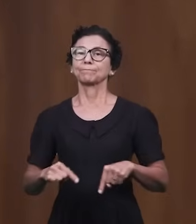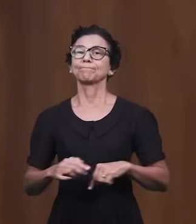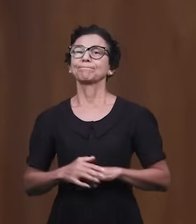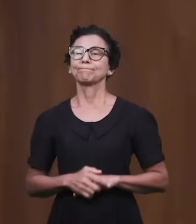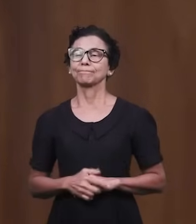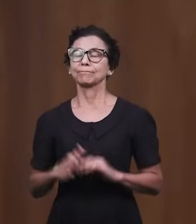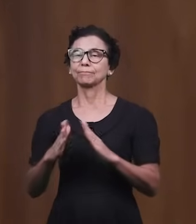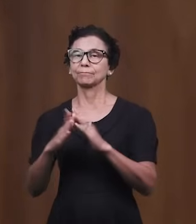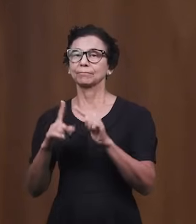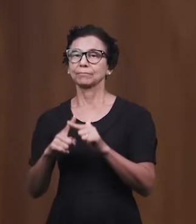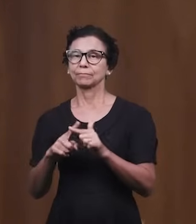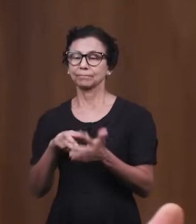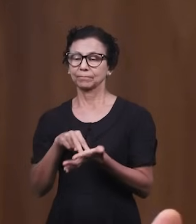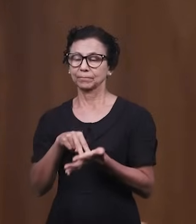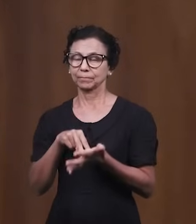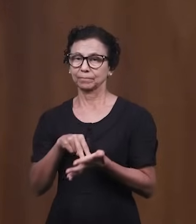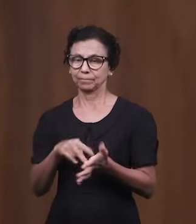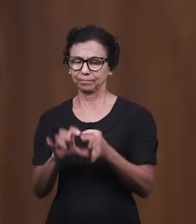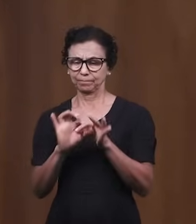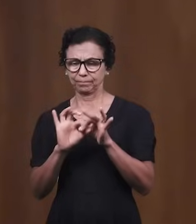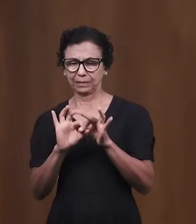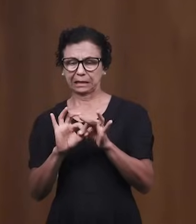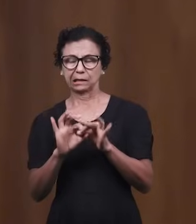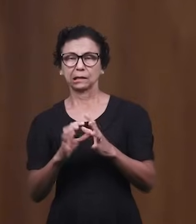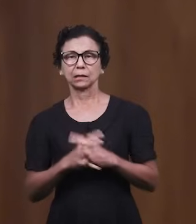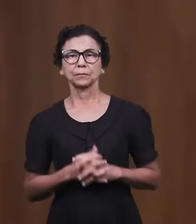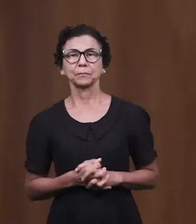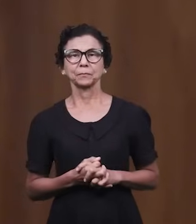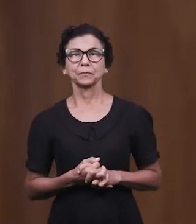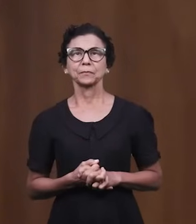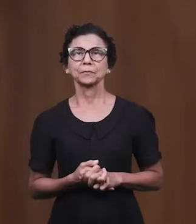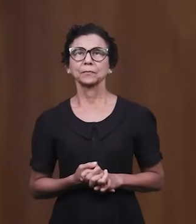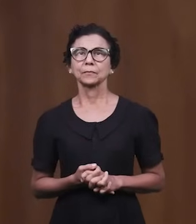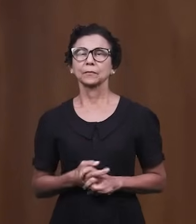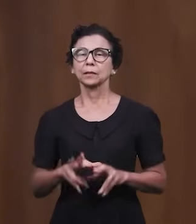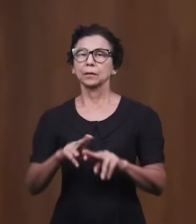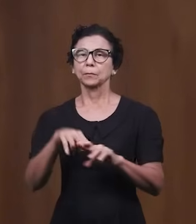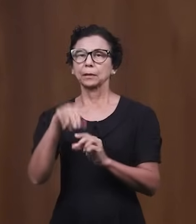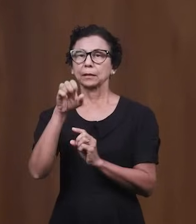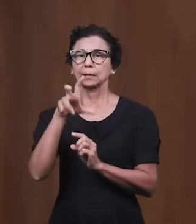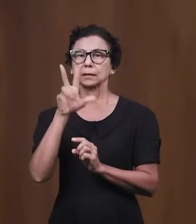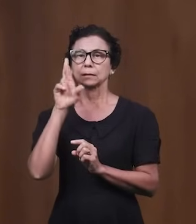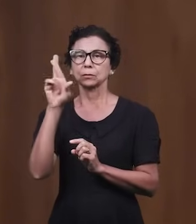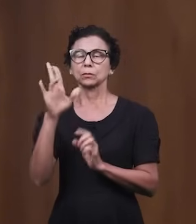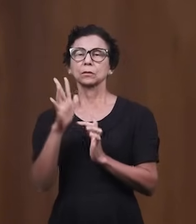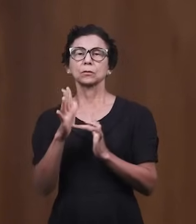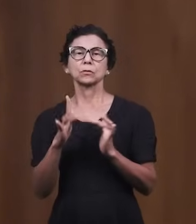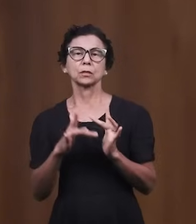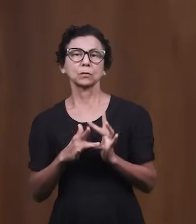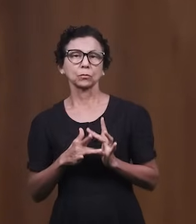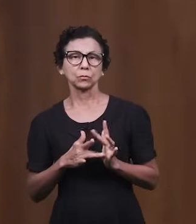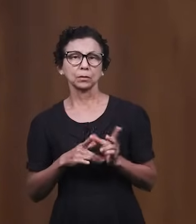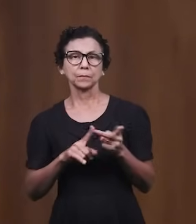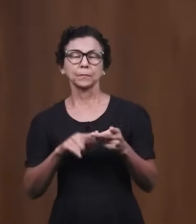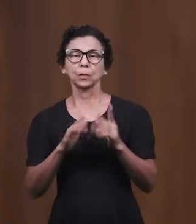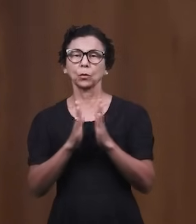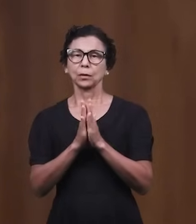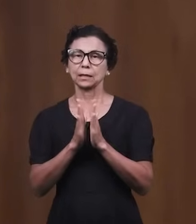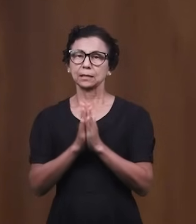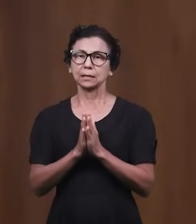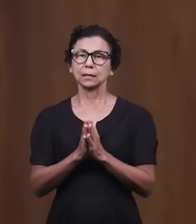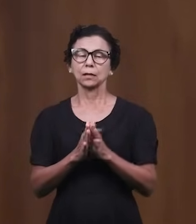nosso, manter a unidade do corpo. E só com a graça do Senhor com a oração contínua,